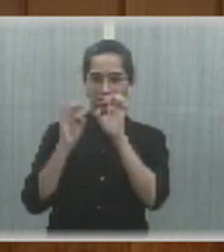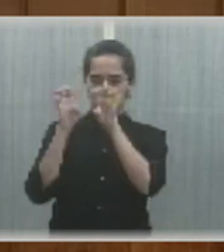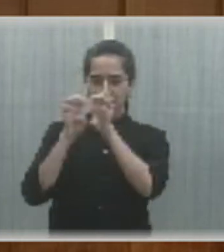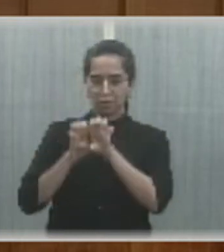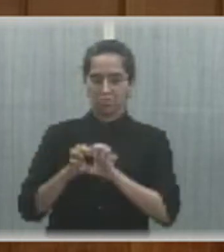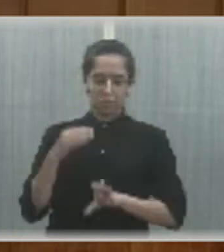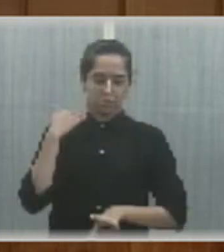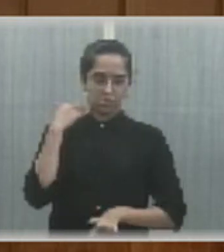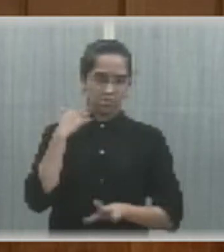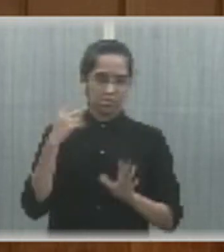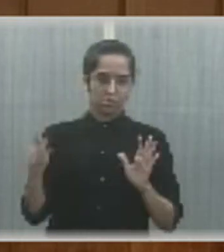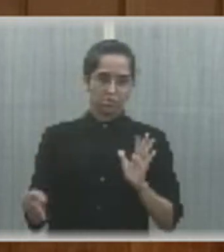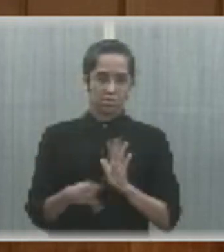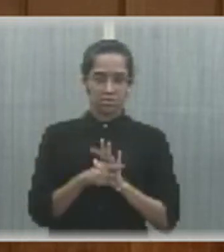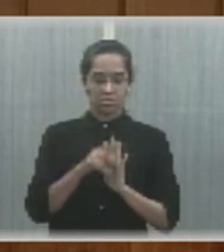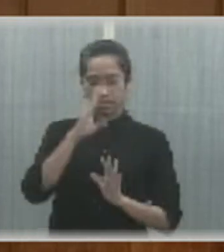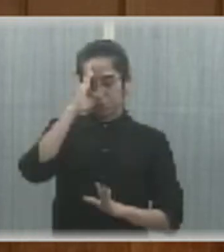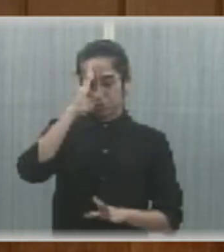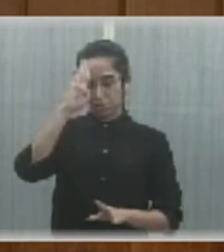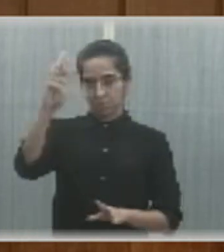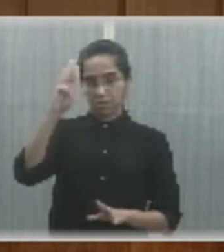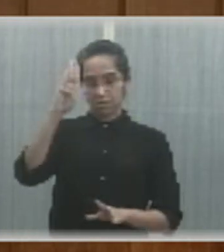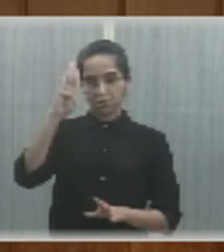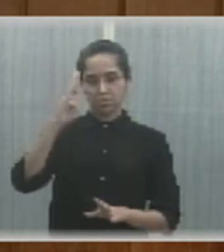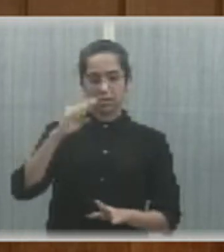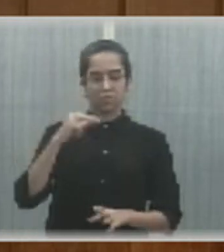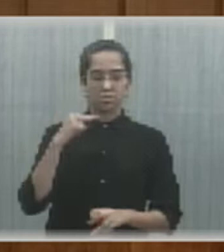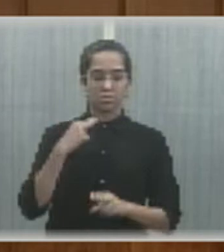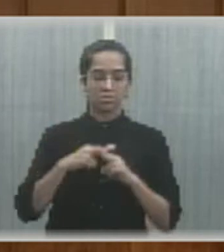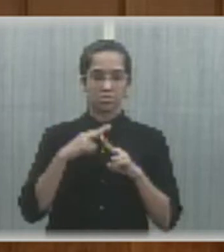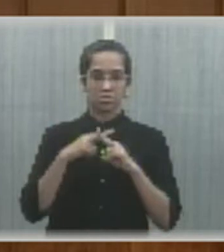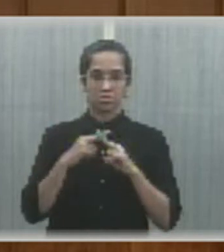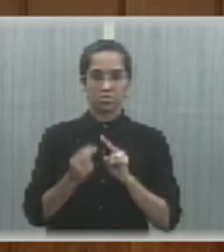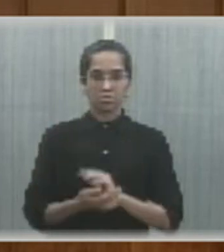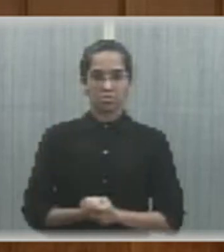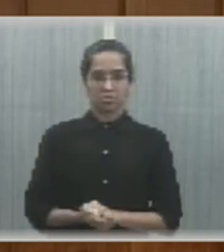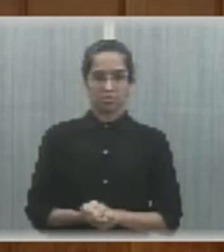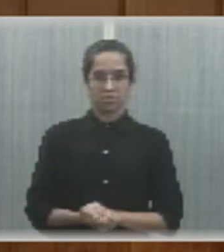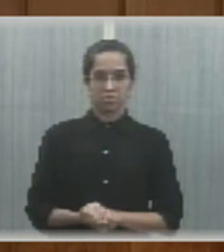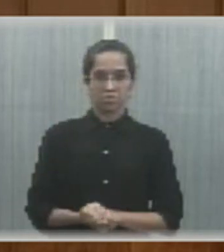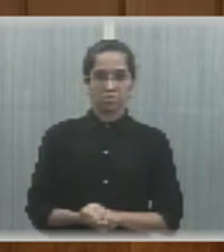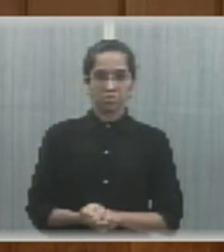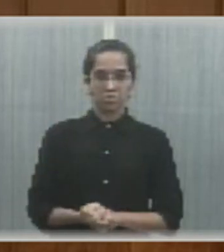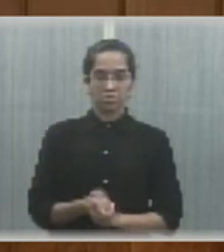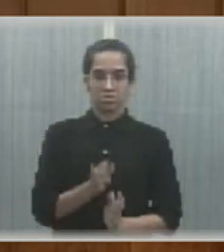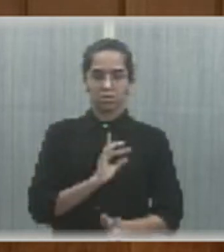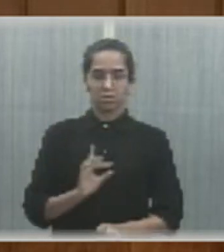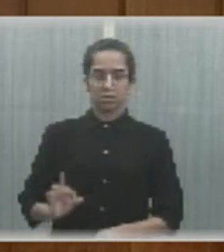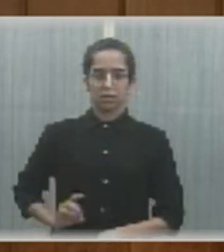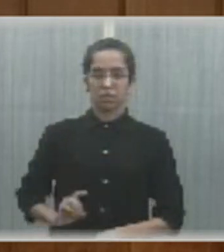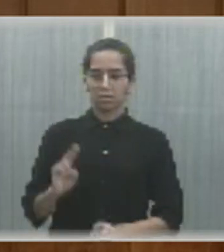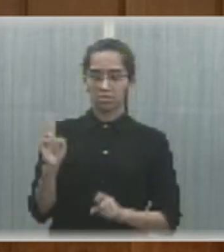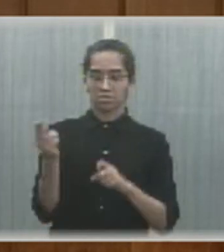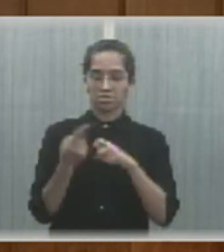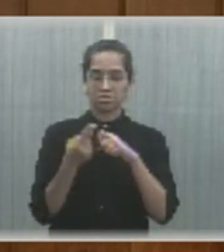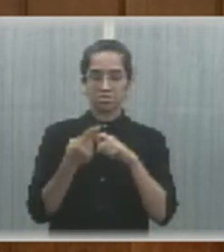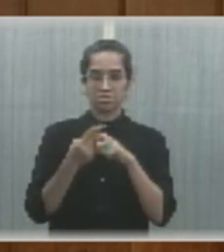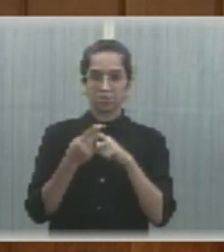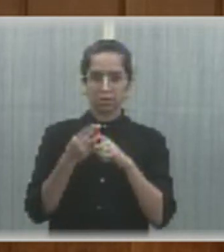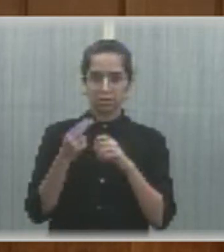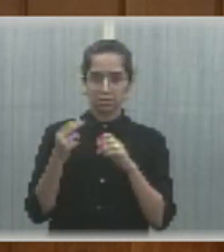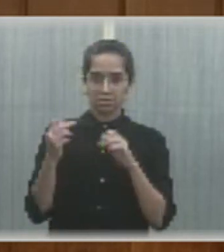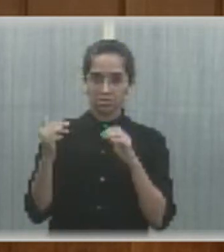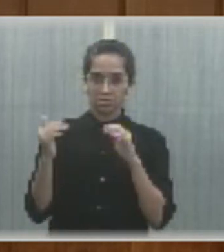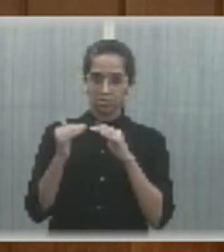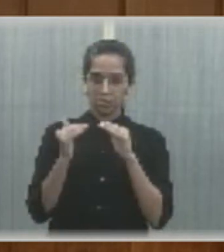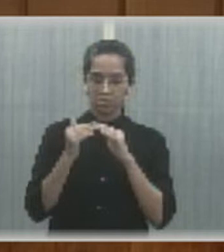bancos oficiais, sobretudo a Caixa Econômica Federal. O senhor deputado Dr. Hélio comemorou a assinatura da ordem de serviço